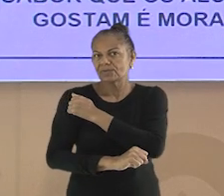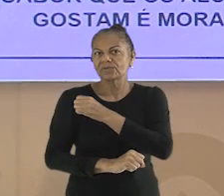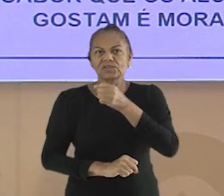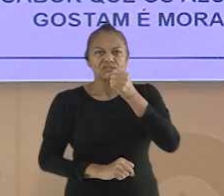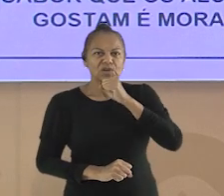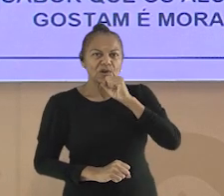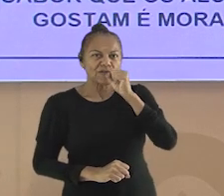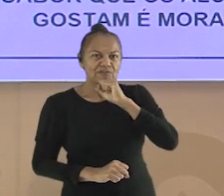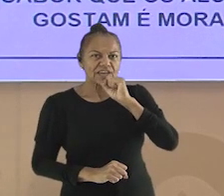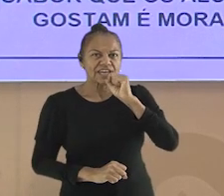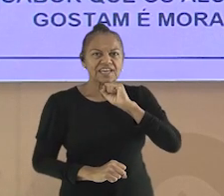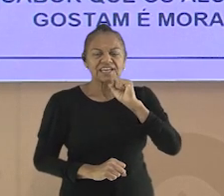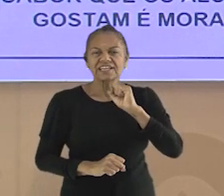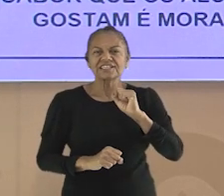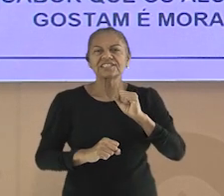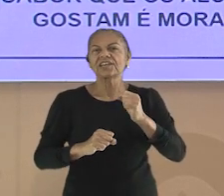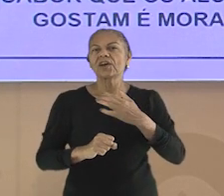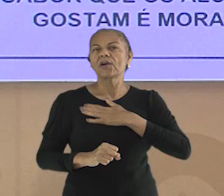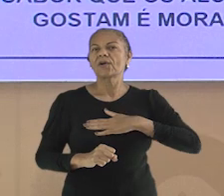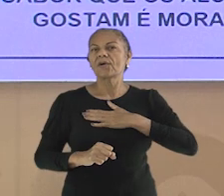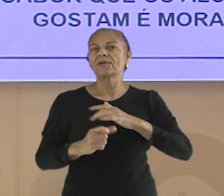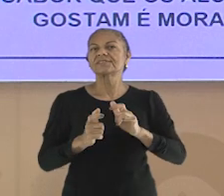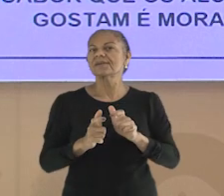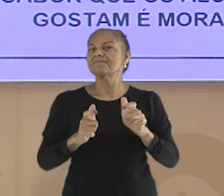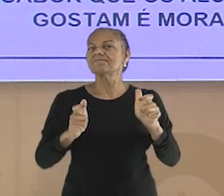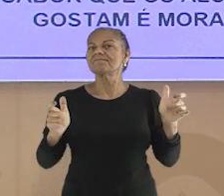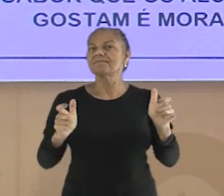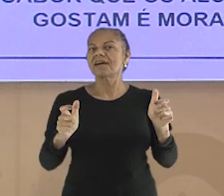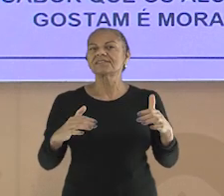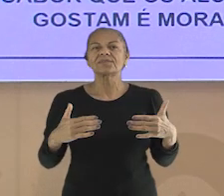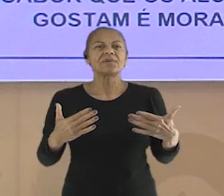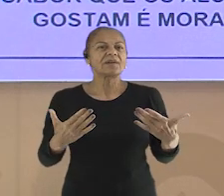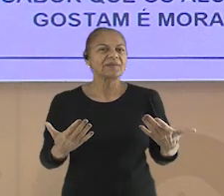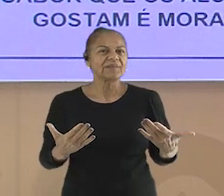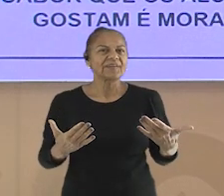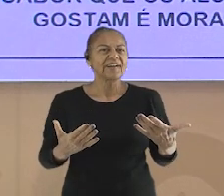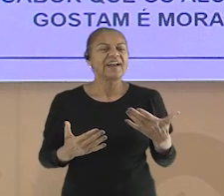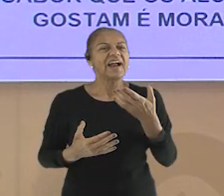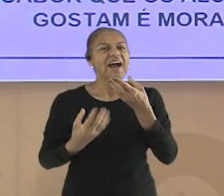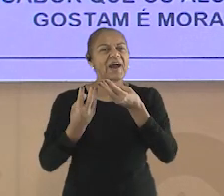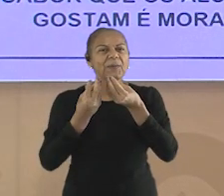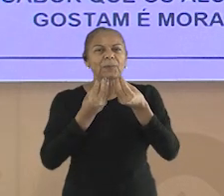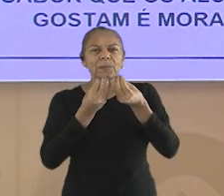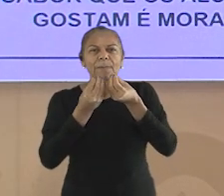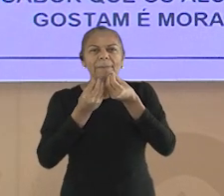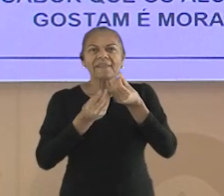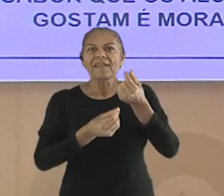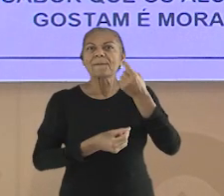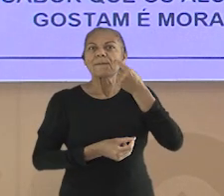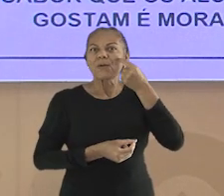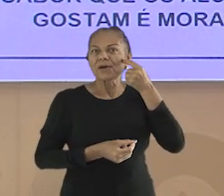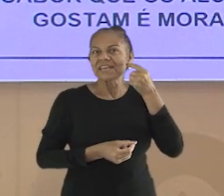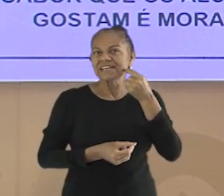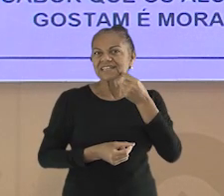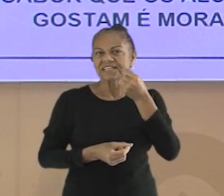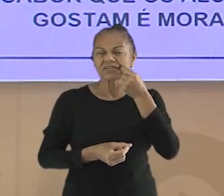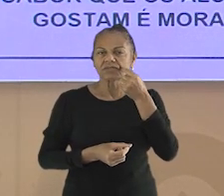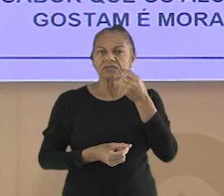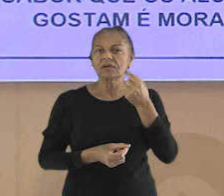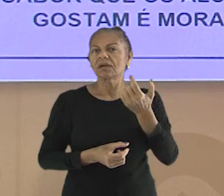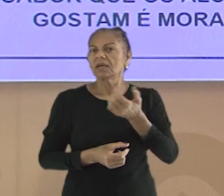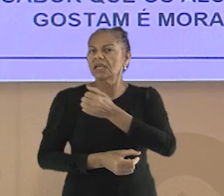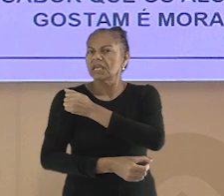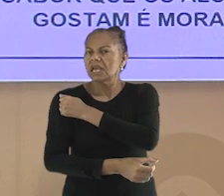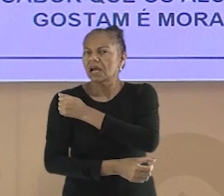O sabor que os alunos mais gostam é de morango, porque tem a maior quantidade de alunos. E o sabor